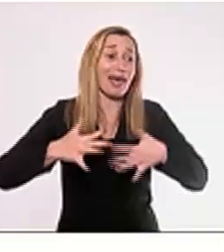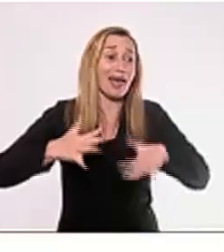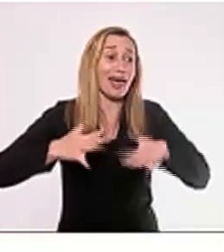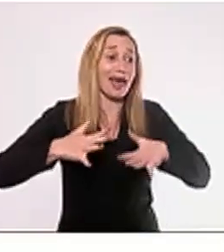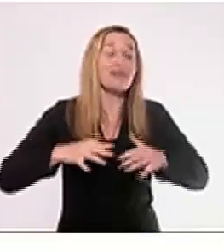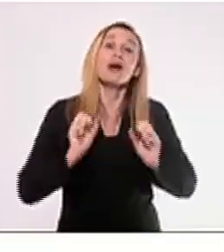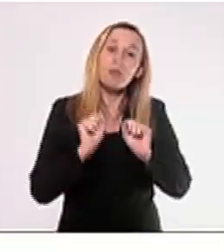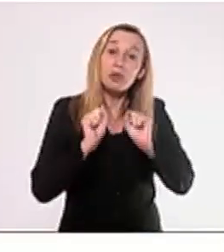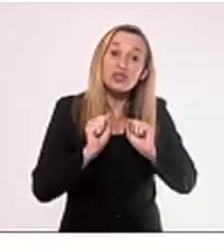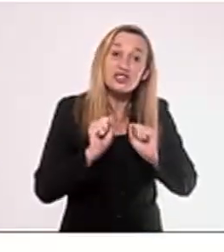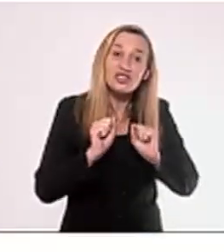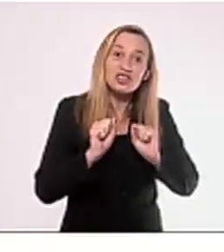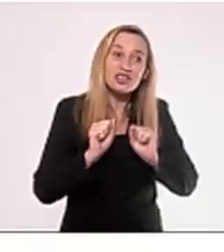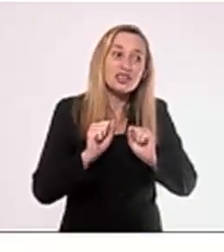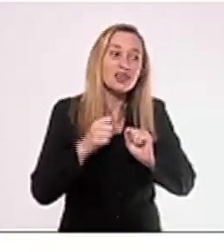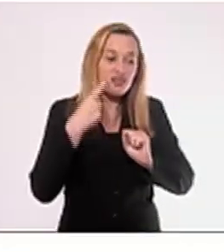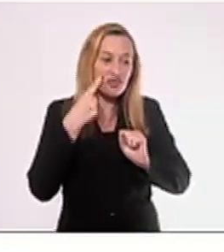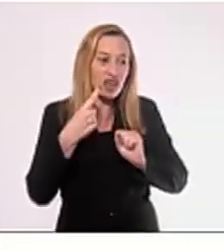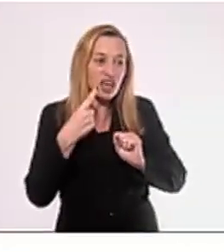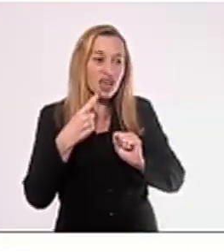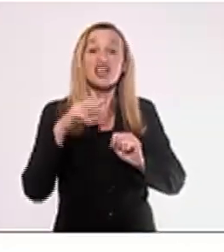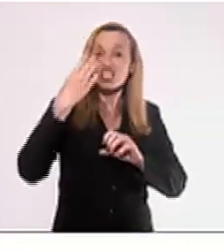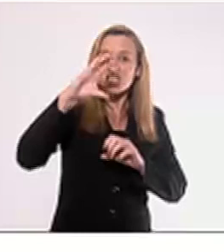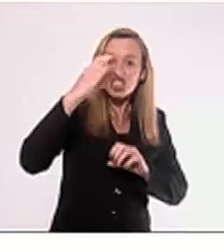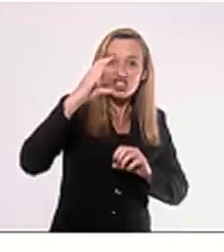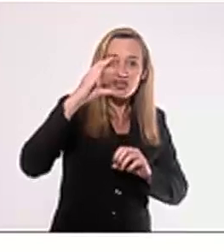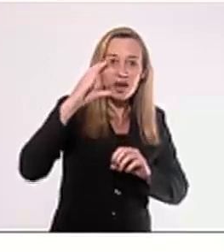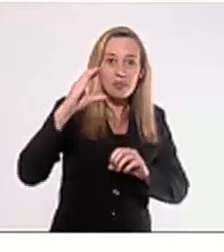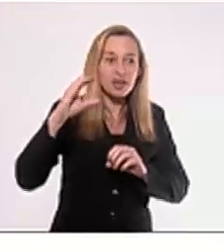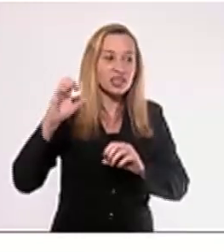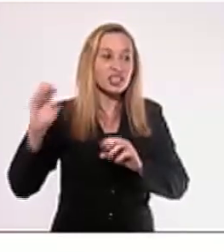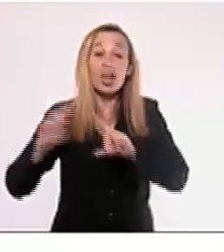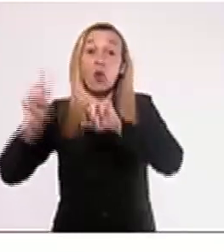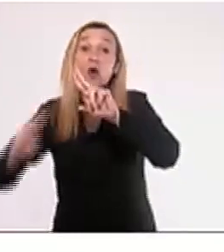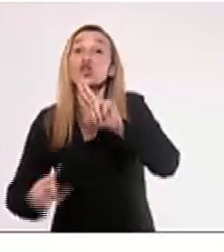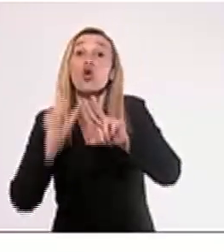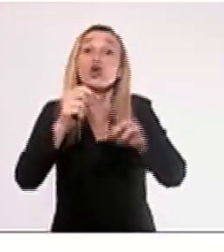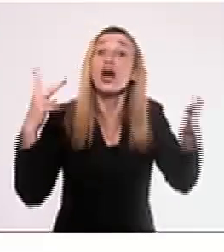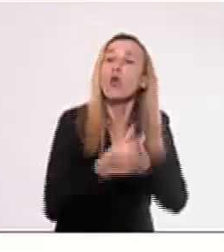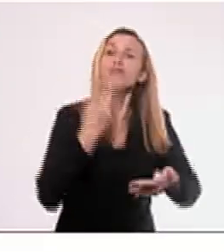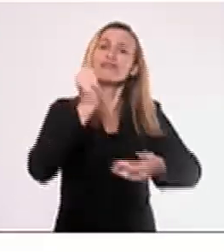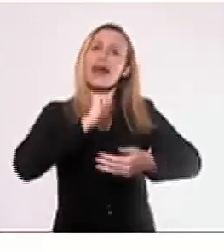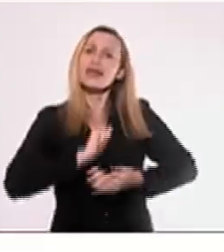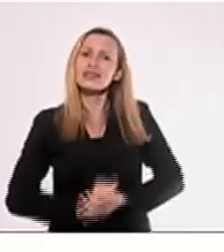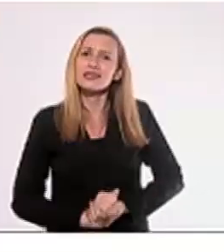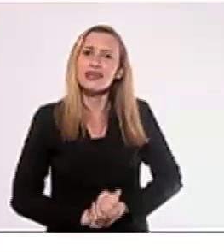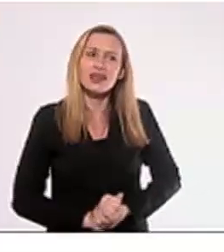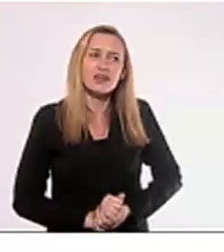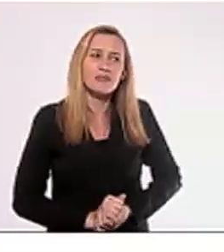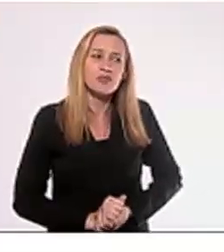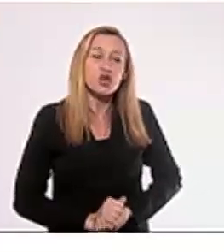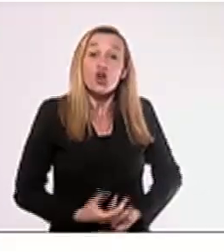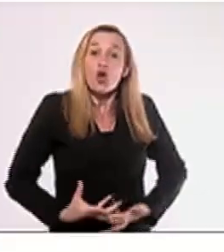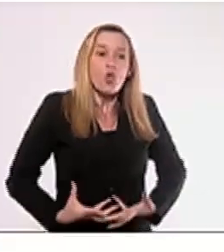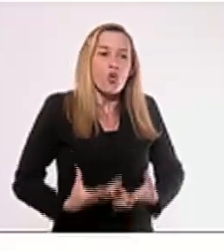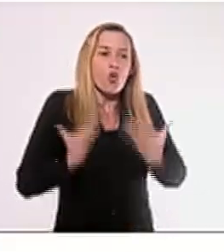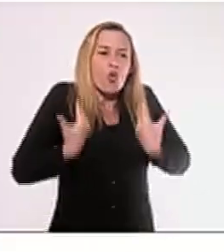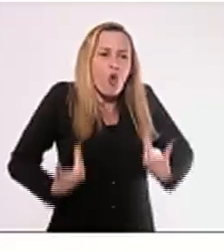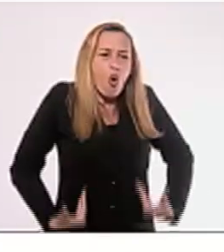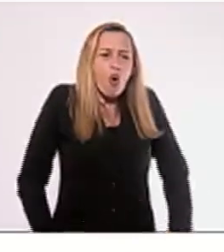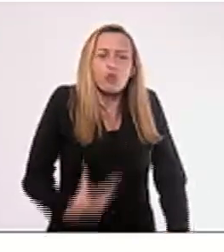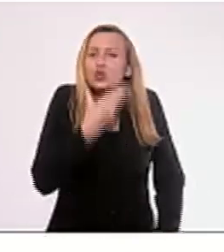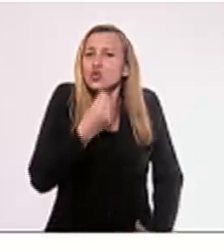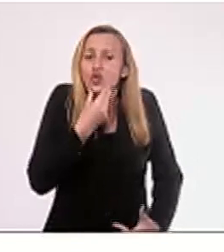podia descobrir, inclusive cientificamente na UERJ, o que acontece com o organismo